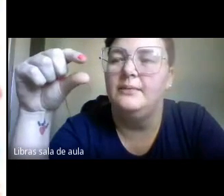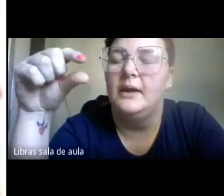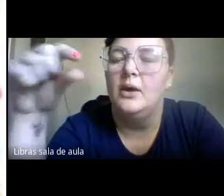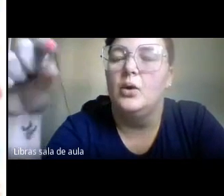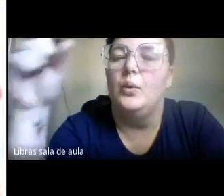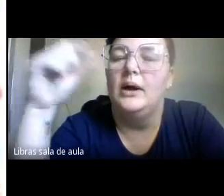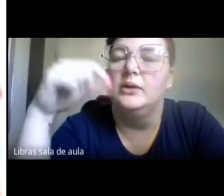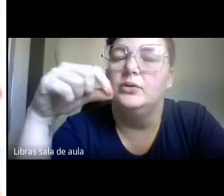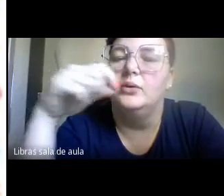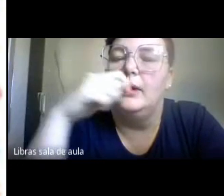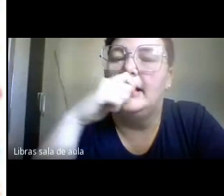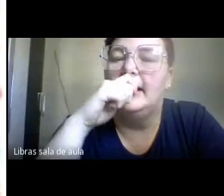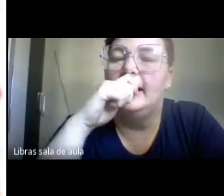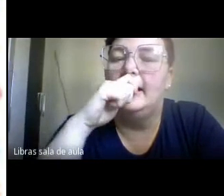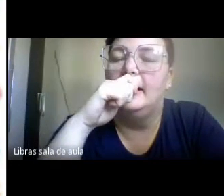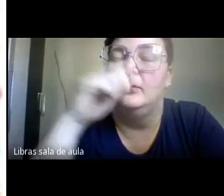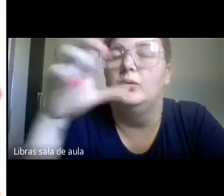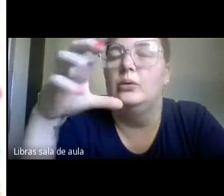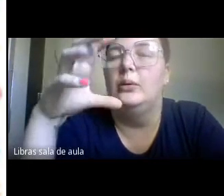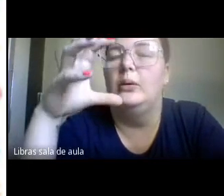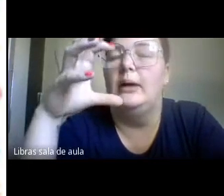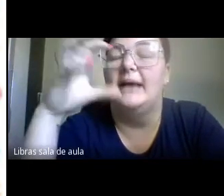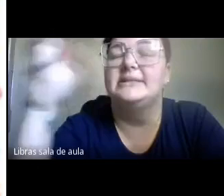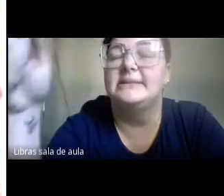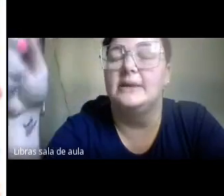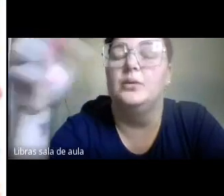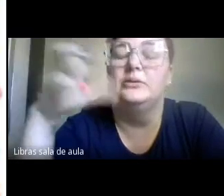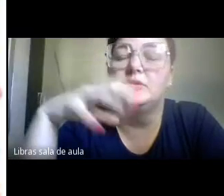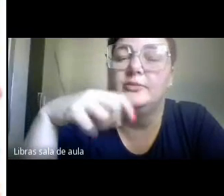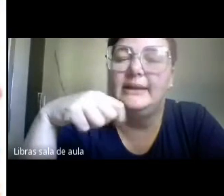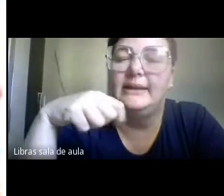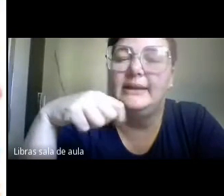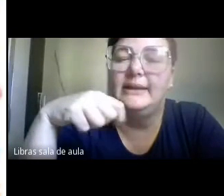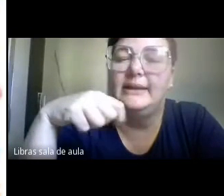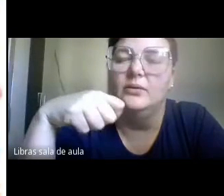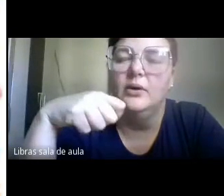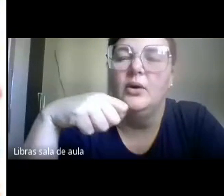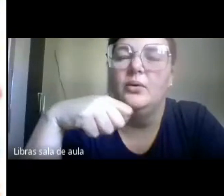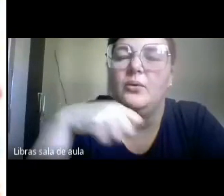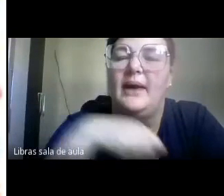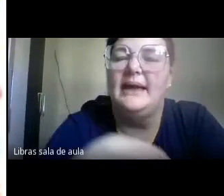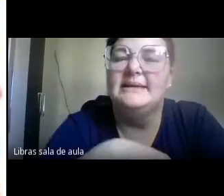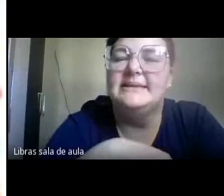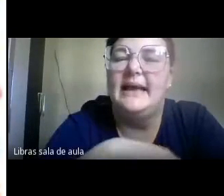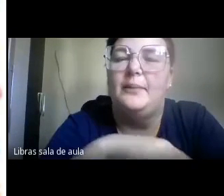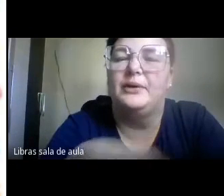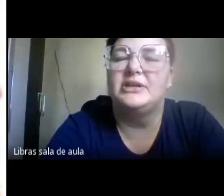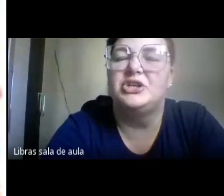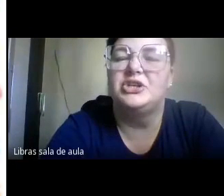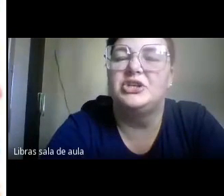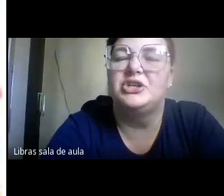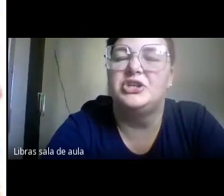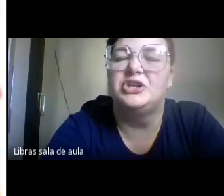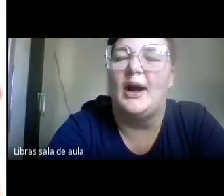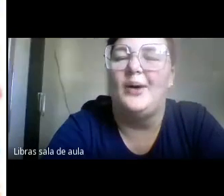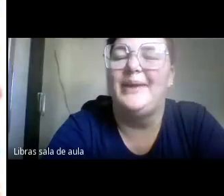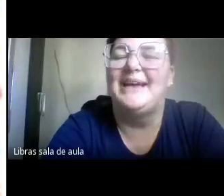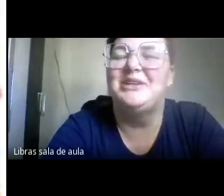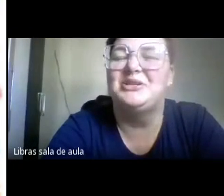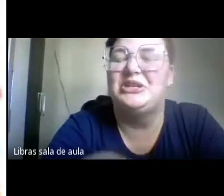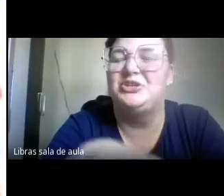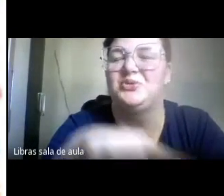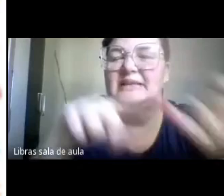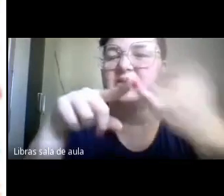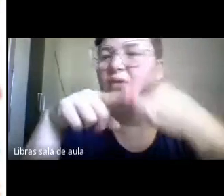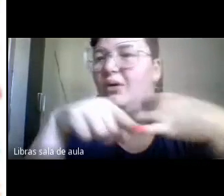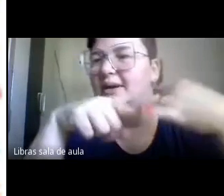somatória quanto a adição, quanto a subtração com eles, né, porque a gente tem o visual e aí